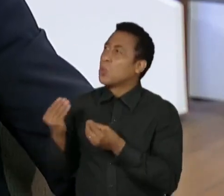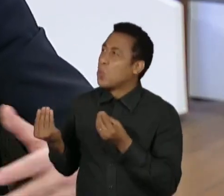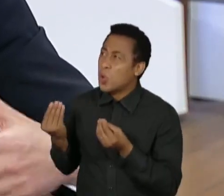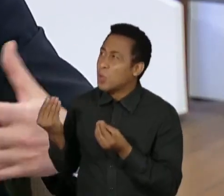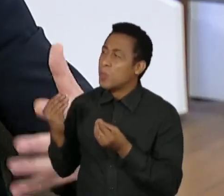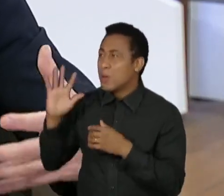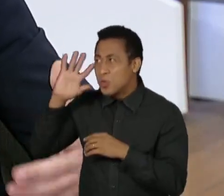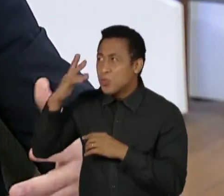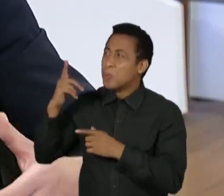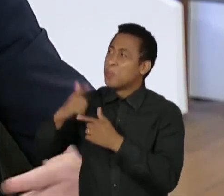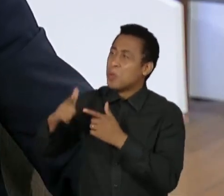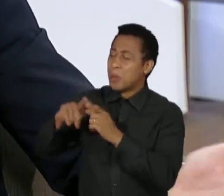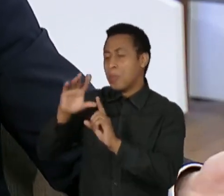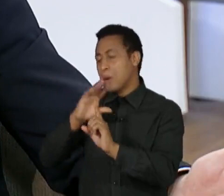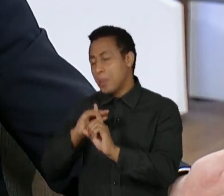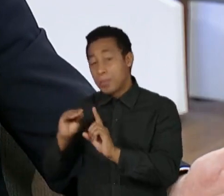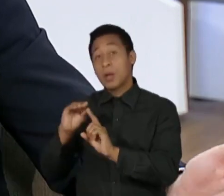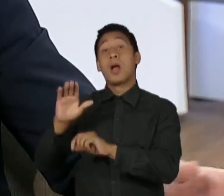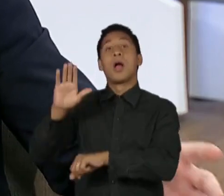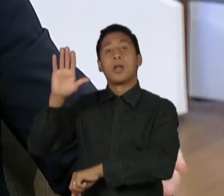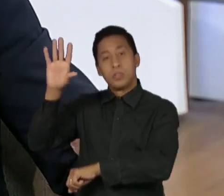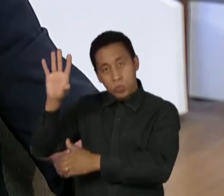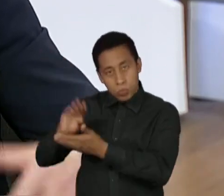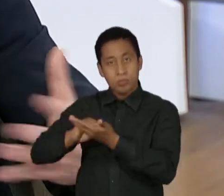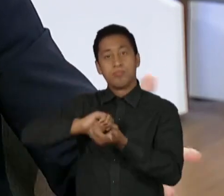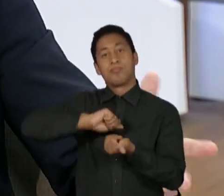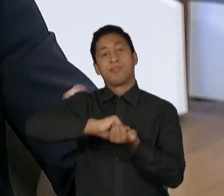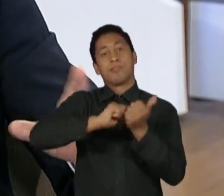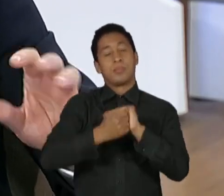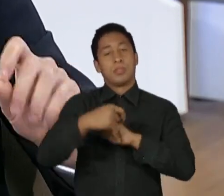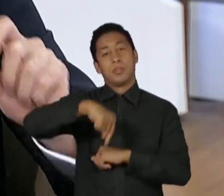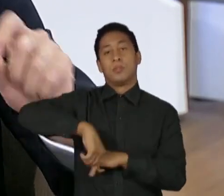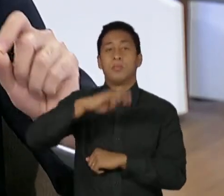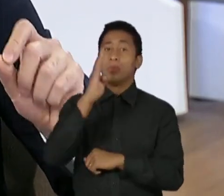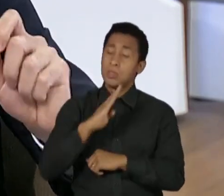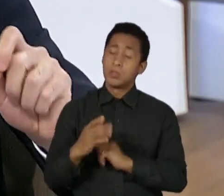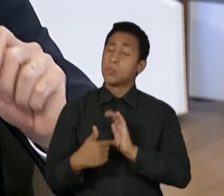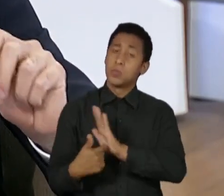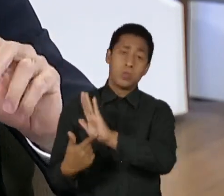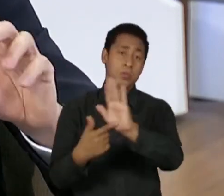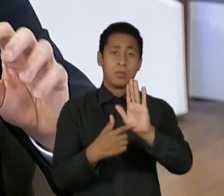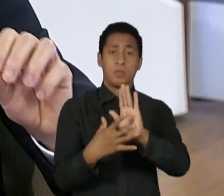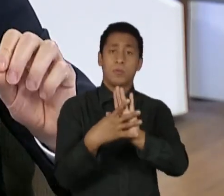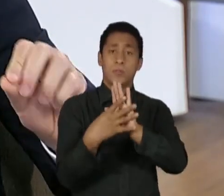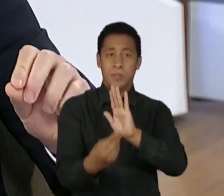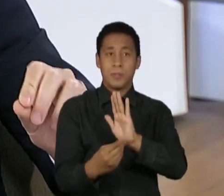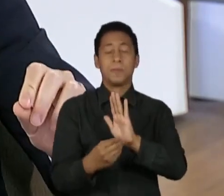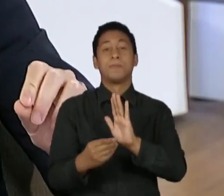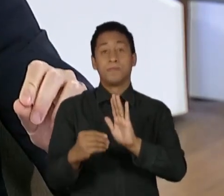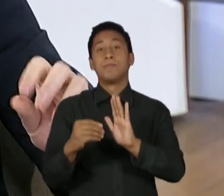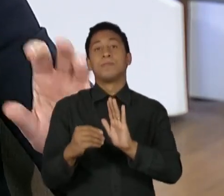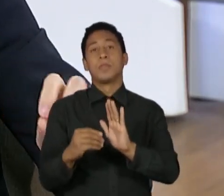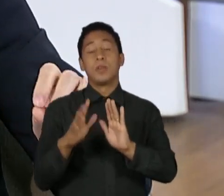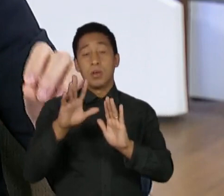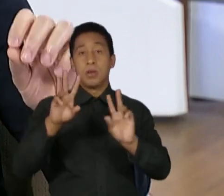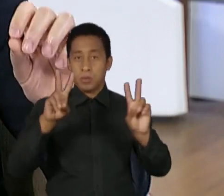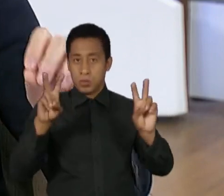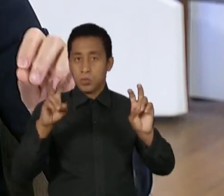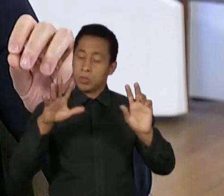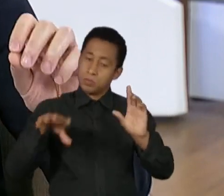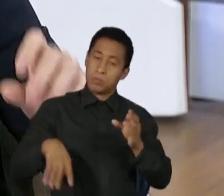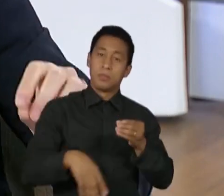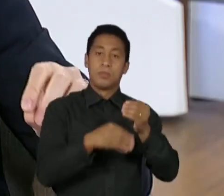isso, nós pretendemos liderar pelo exemplo. Uma outra questão, porque eu acho que isso é muito importante. De